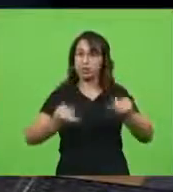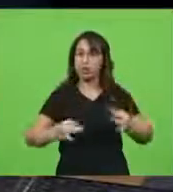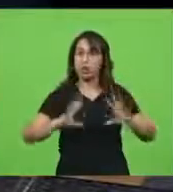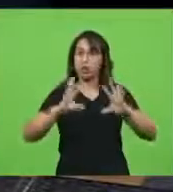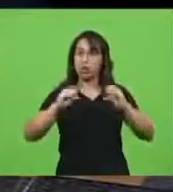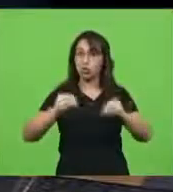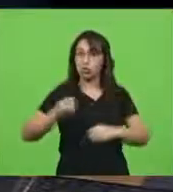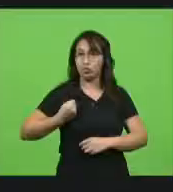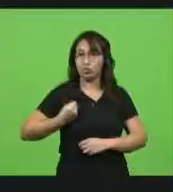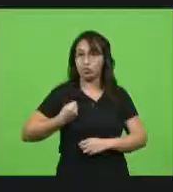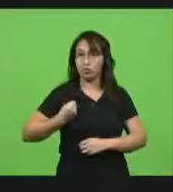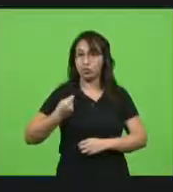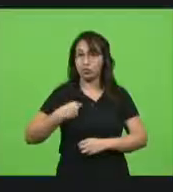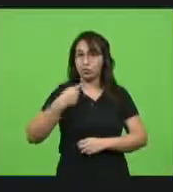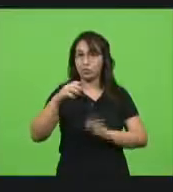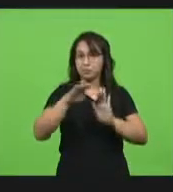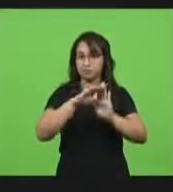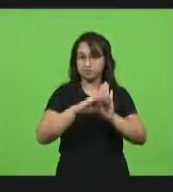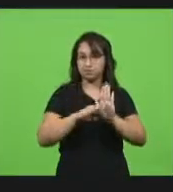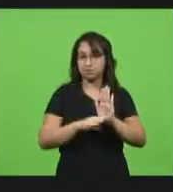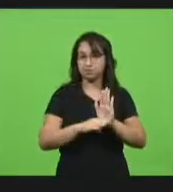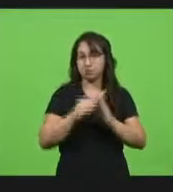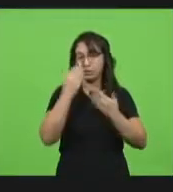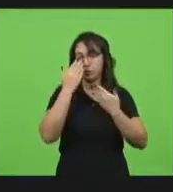falei. Obrigada.